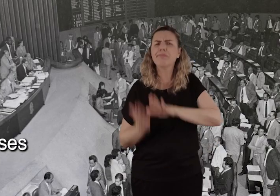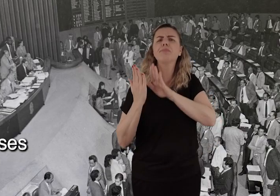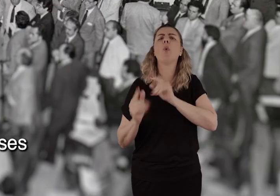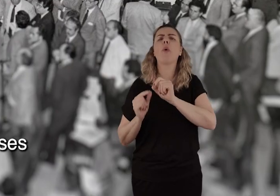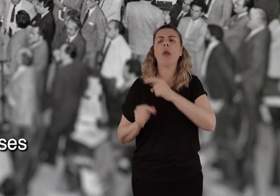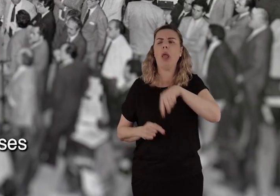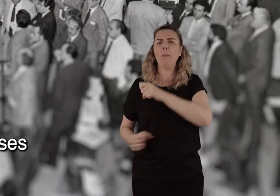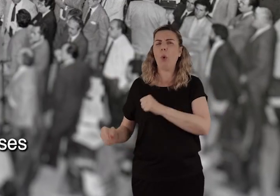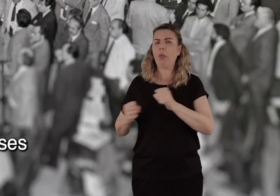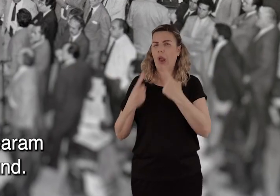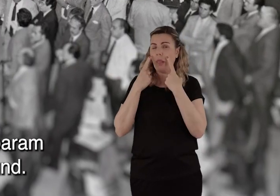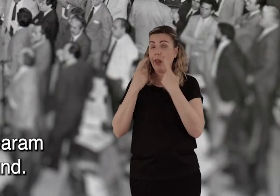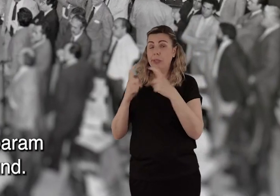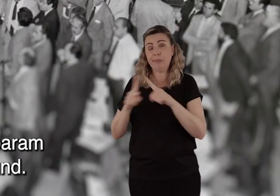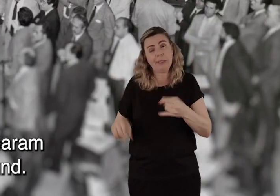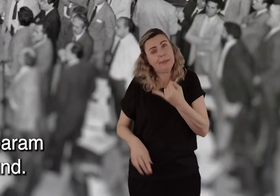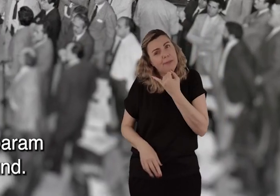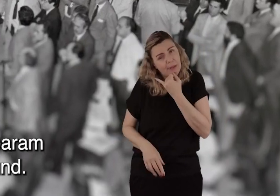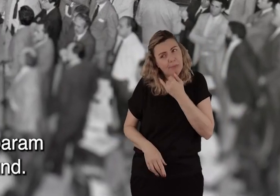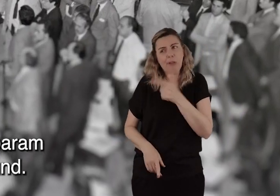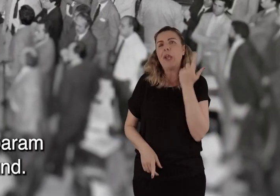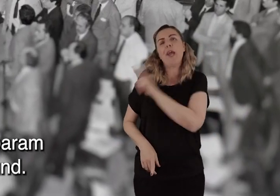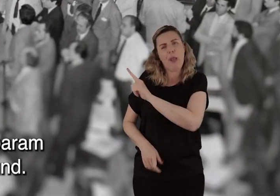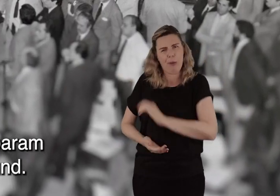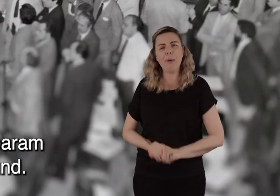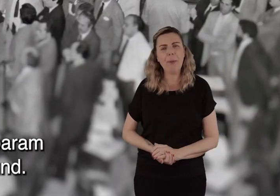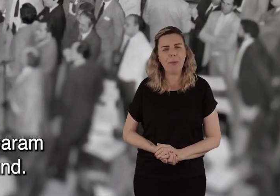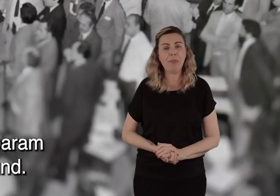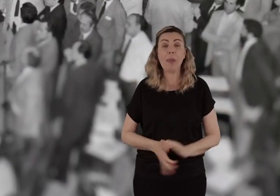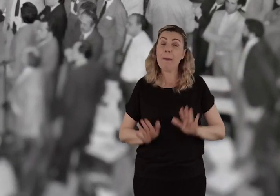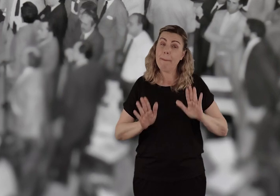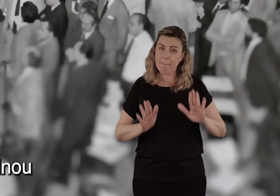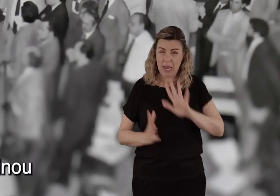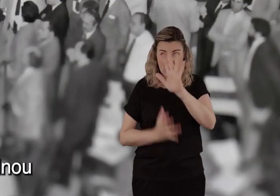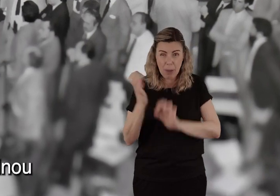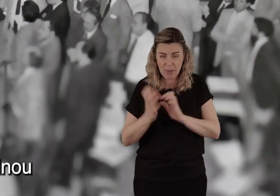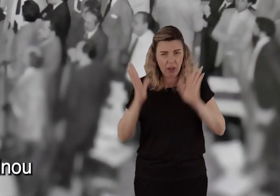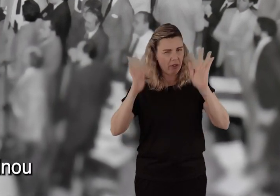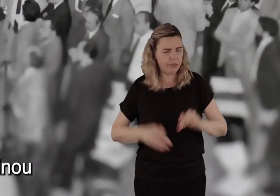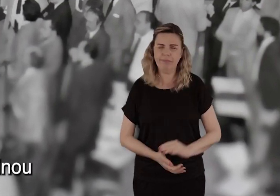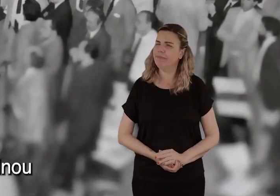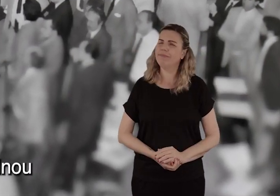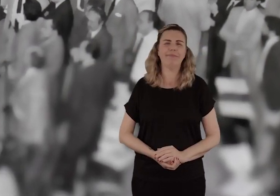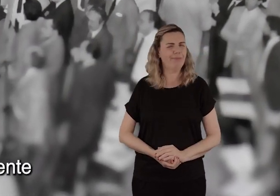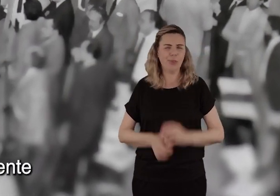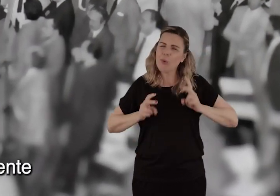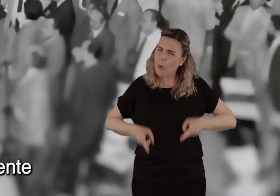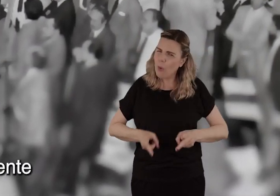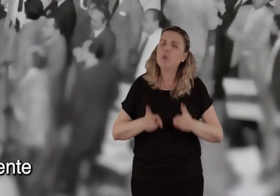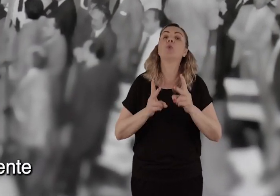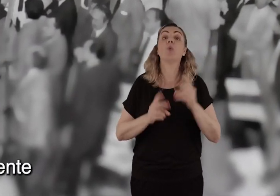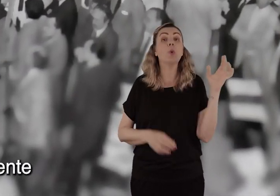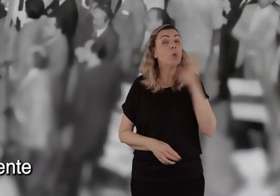Ele enfrentou interesses e poderes que, infelizmente, acabaram vencendo aquele round. Mas a briga não terminou.